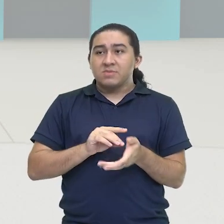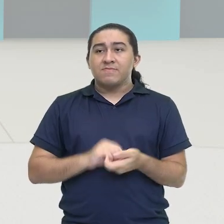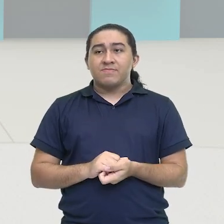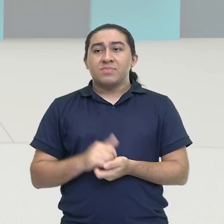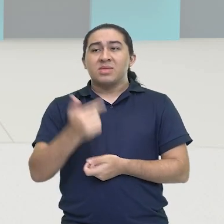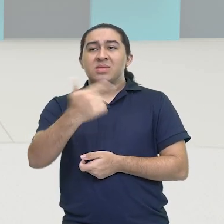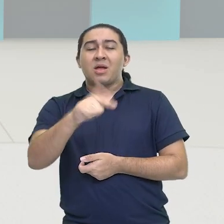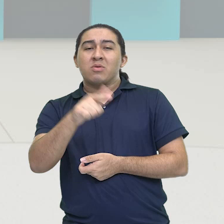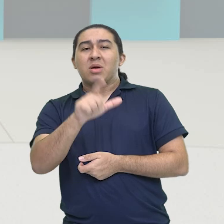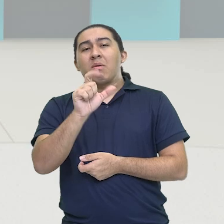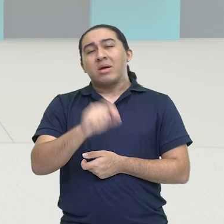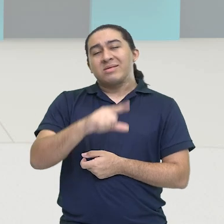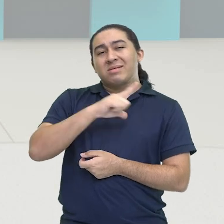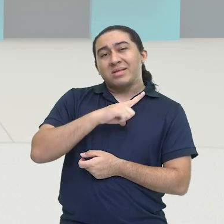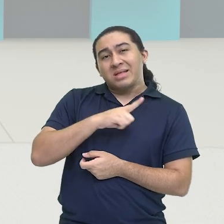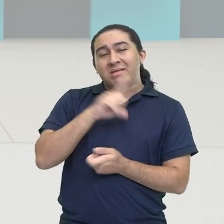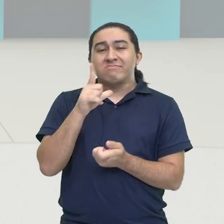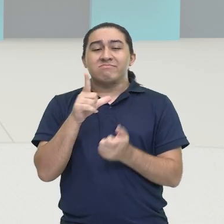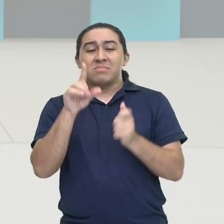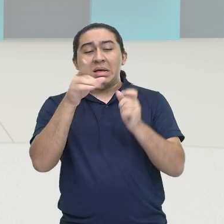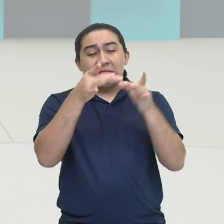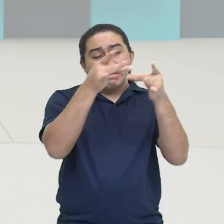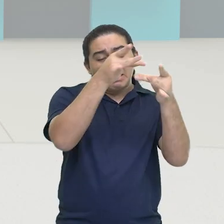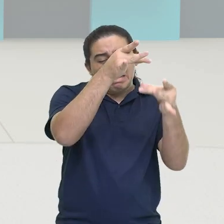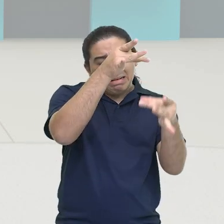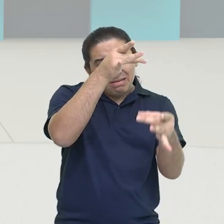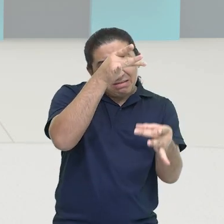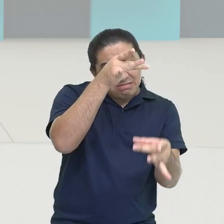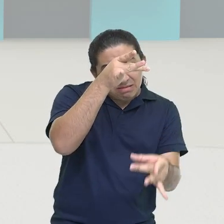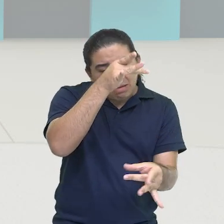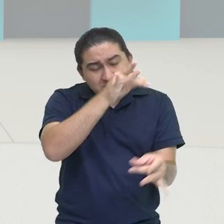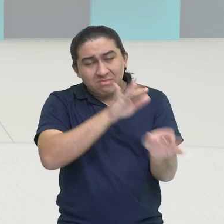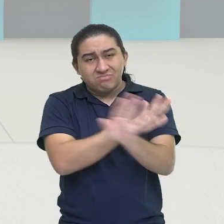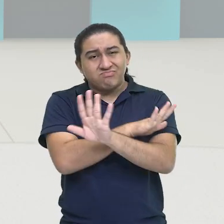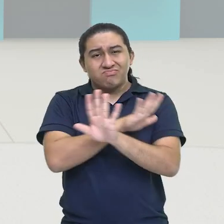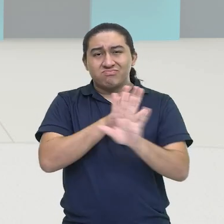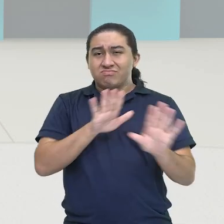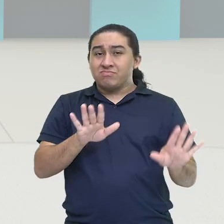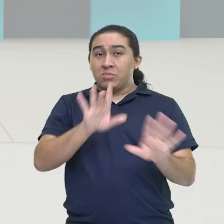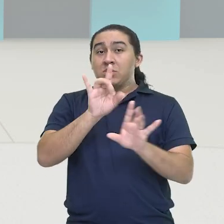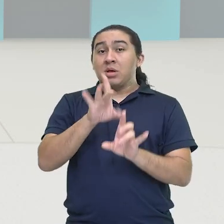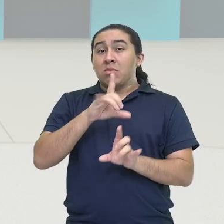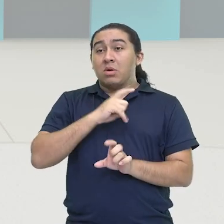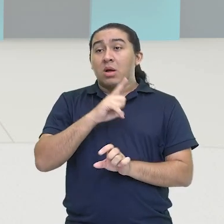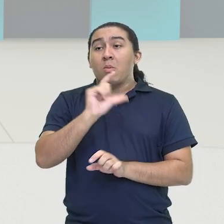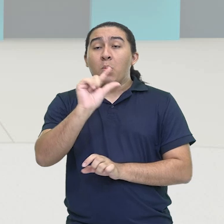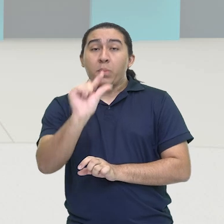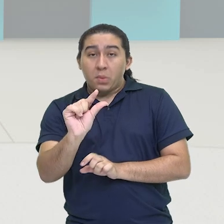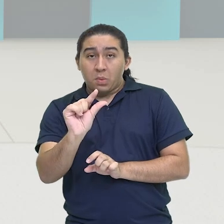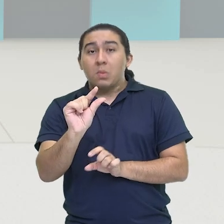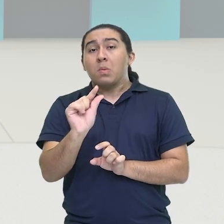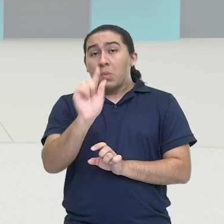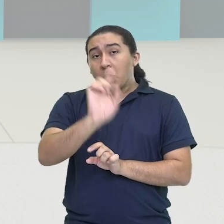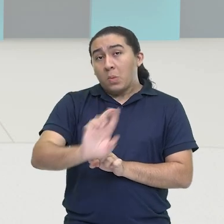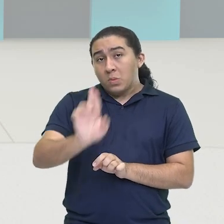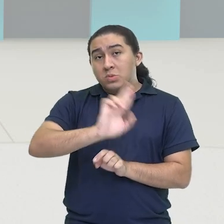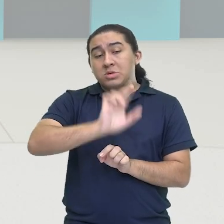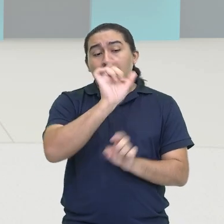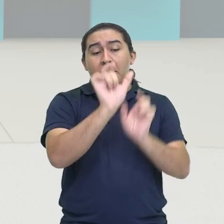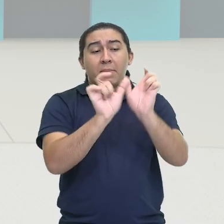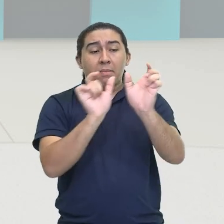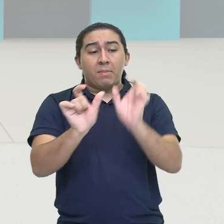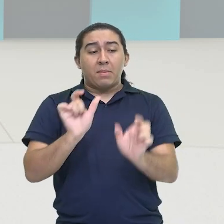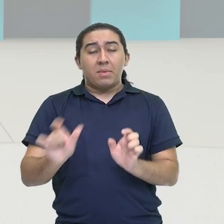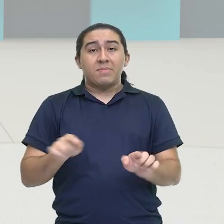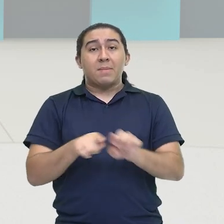faz muitos rodeios, então ali ele vai dizer com poucas palavras, né? Mas não vai deixar